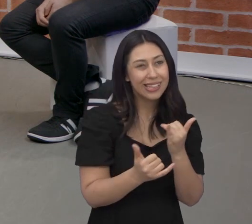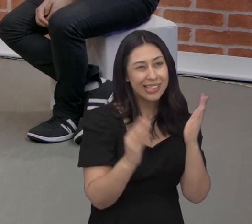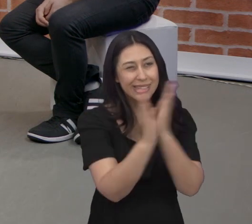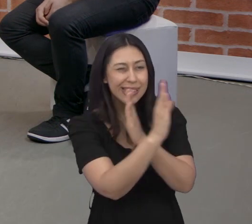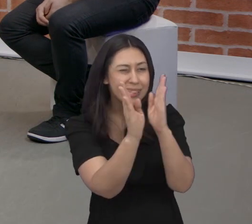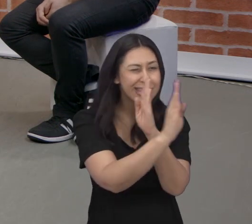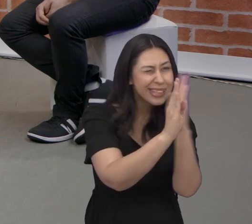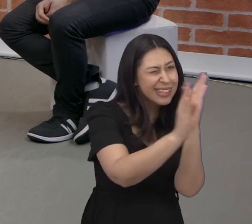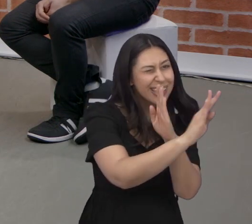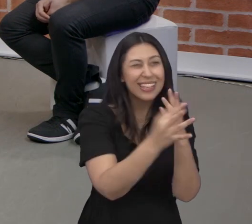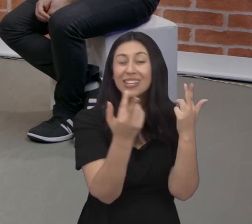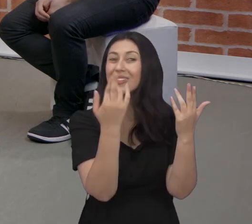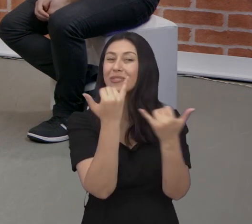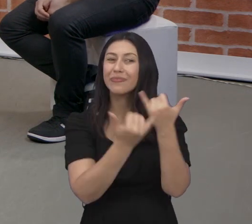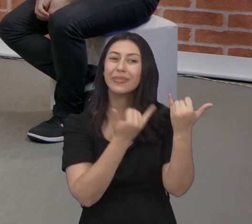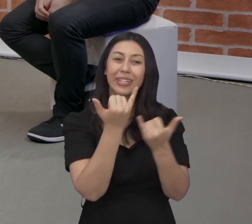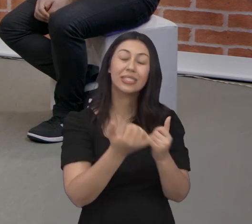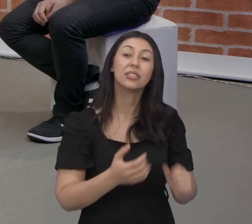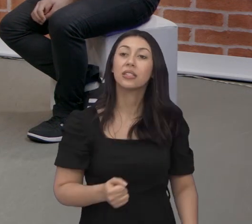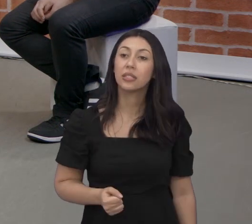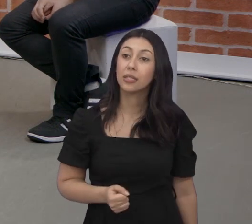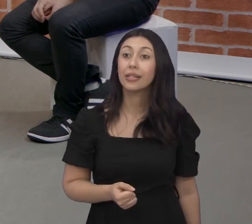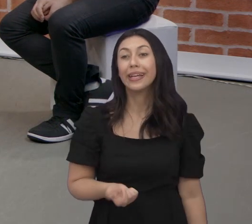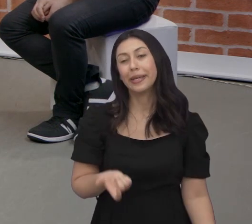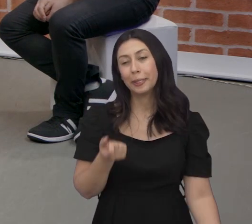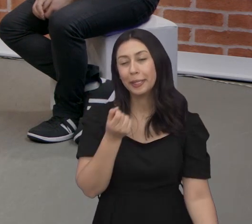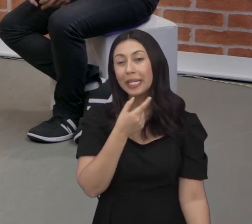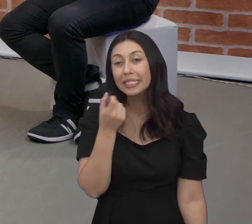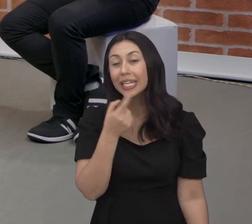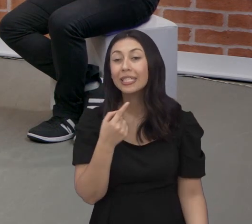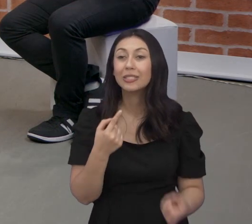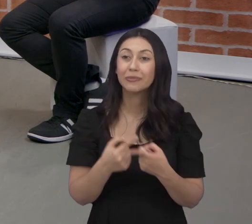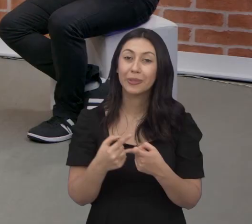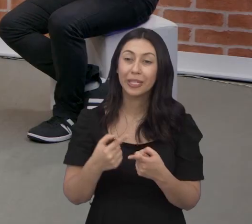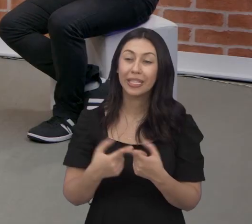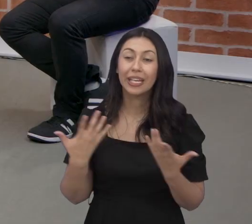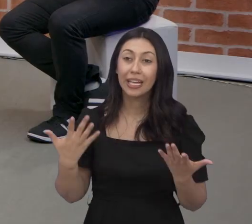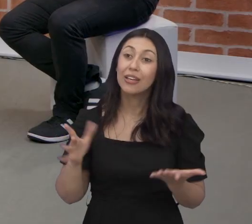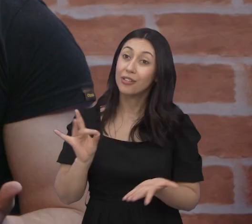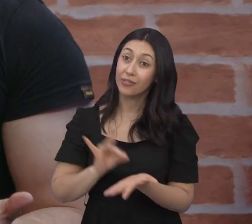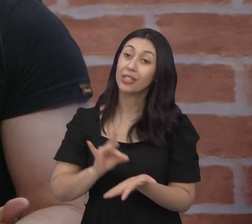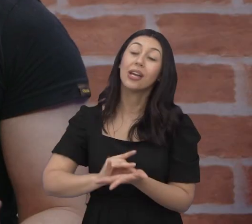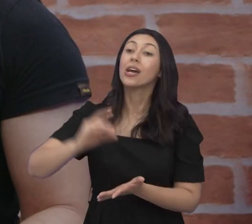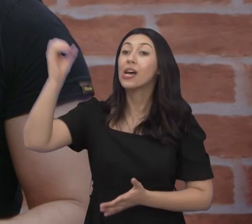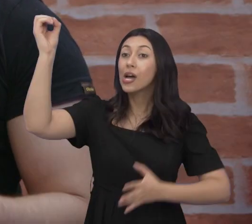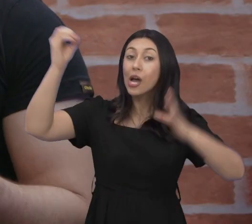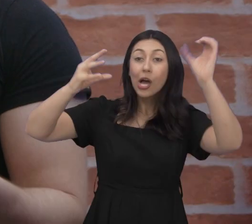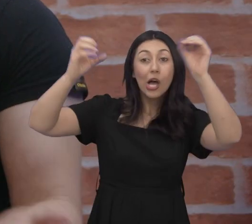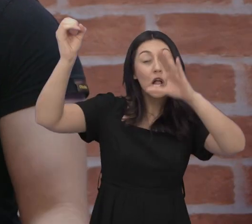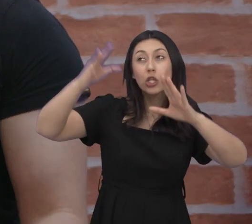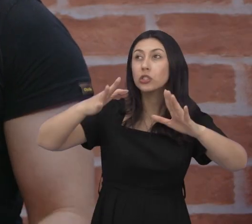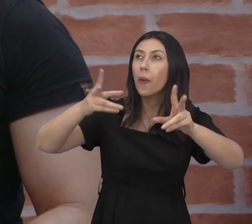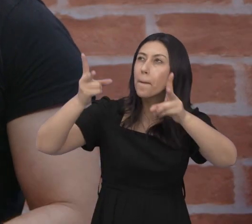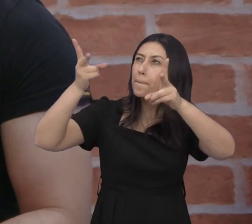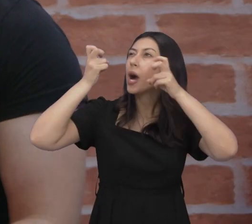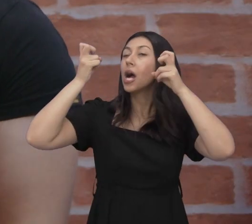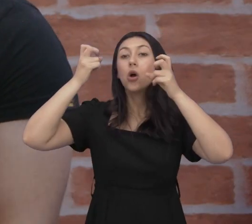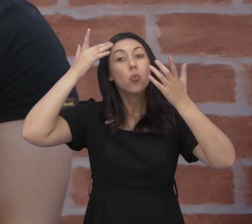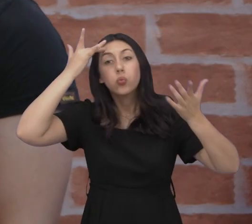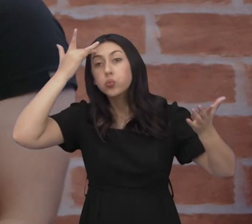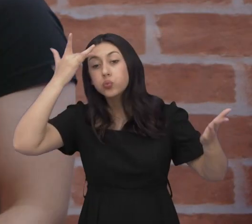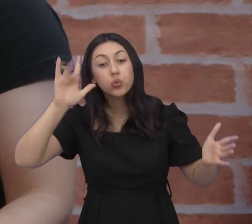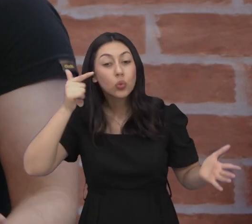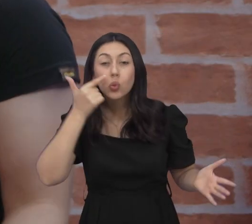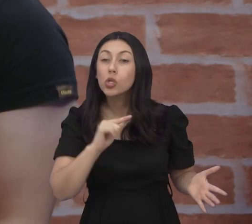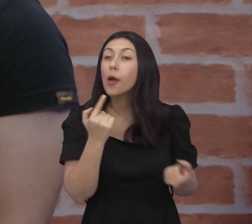rato, ali, Aham. sabe? Uma brincadeira. E isso é engraçado, né? Porque são luzes que realmente aparecem ali, as pessoas não conseguem identificar de onde estão Sim.